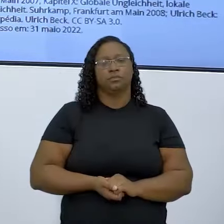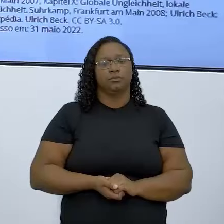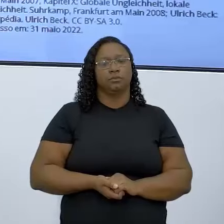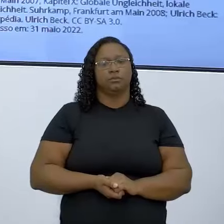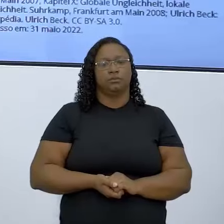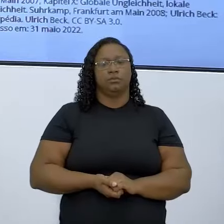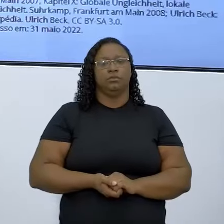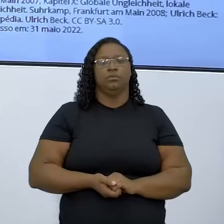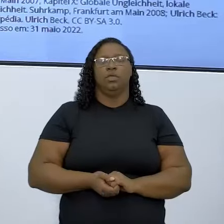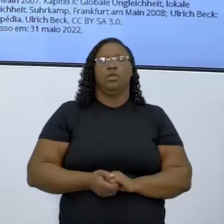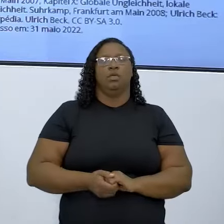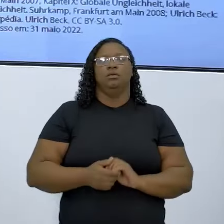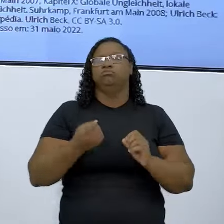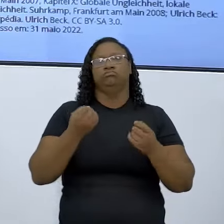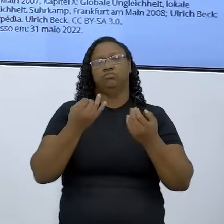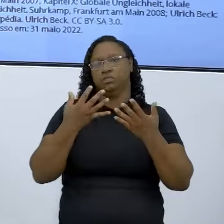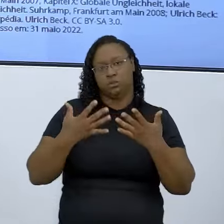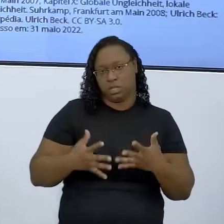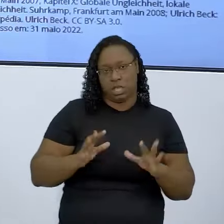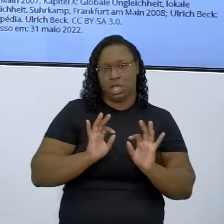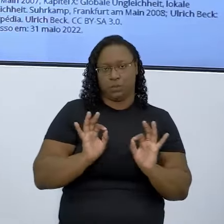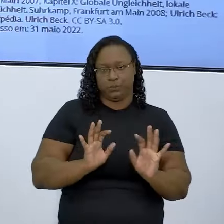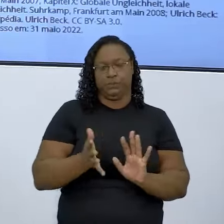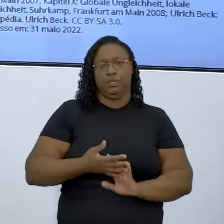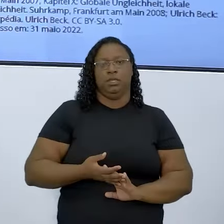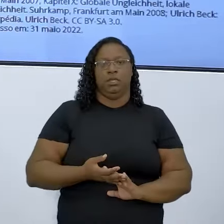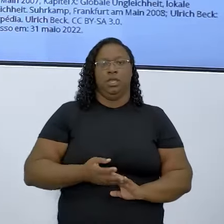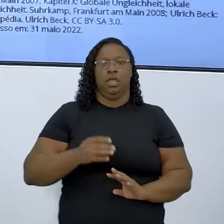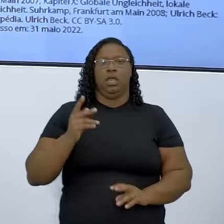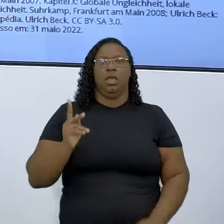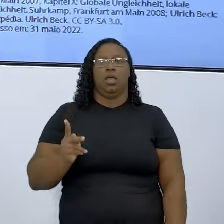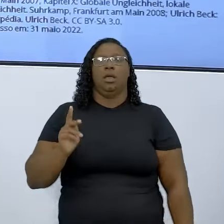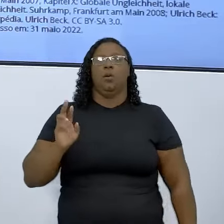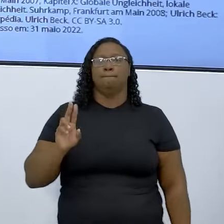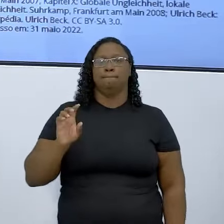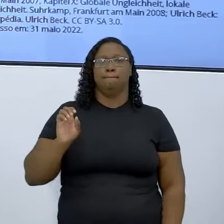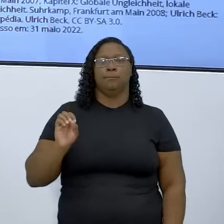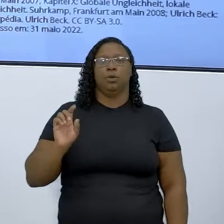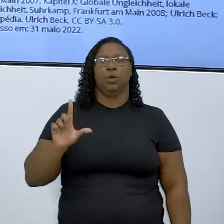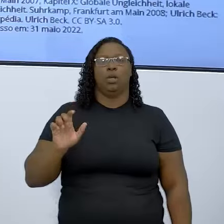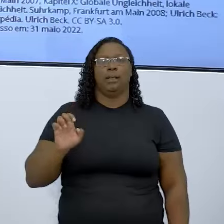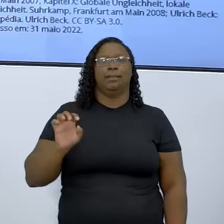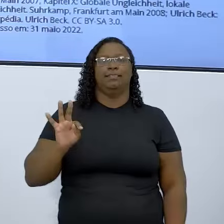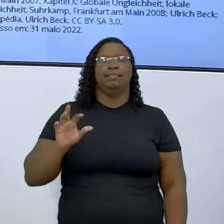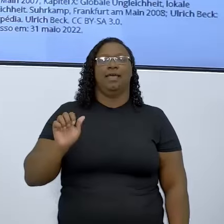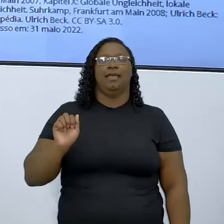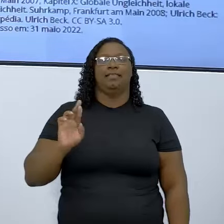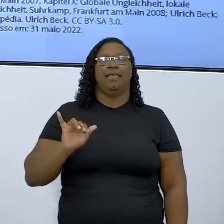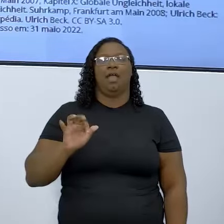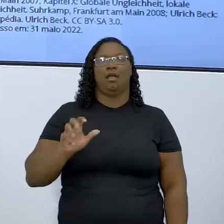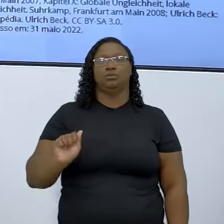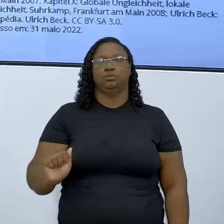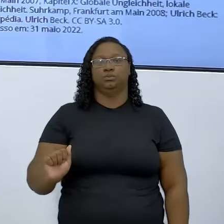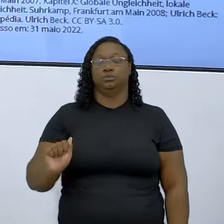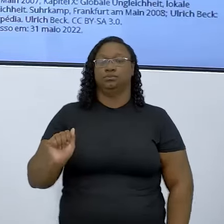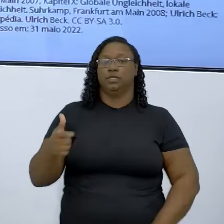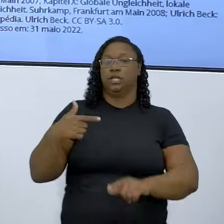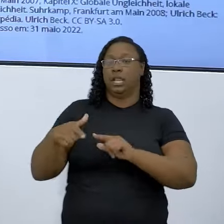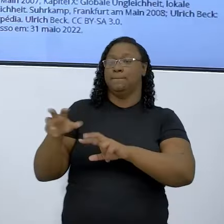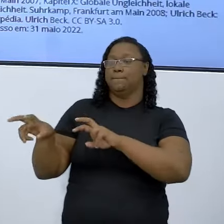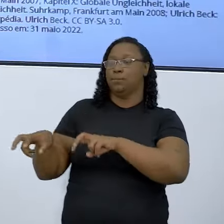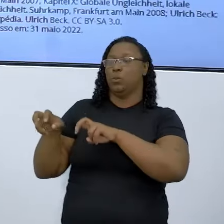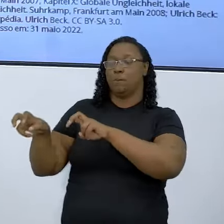sobre o que é o lupenproletariado, tá? Mas o lupenproletariado, ele tem a ver um pouco com a diferença do trabalhador urbano por trabalhador rural. Mas